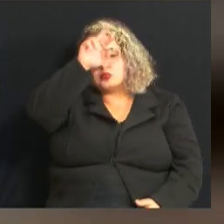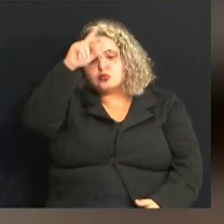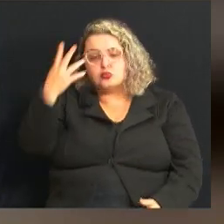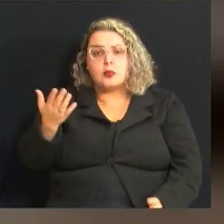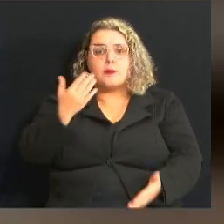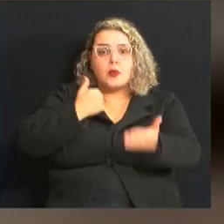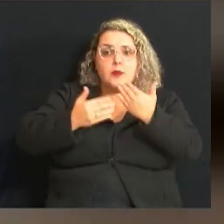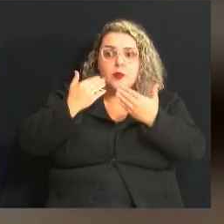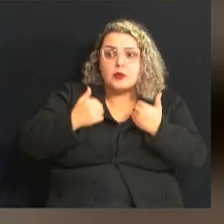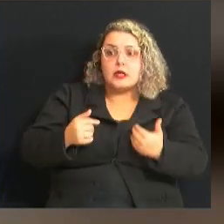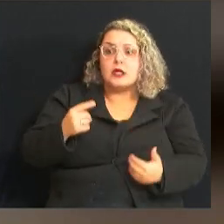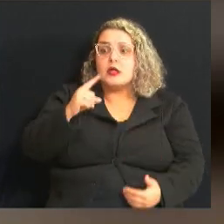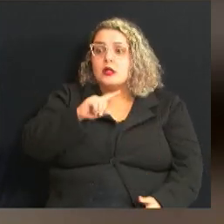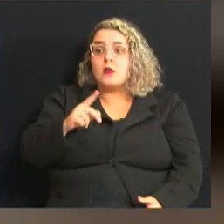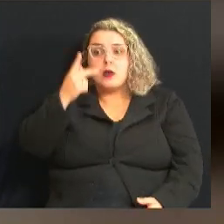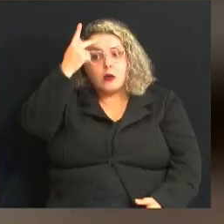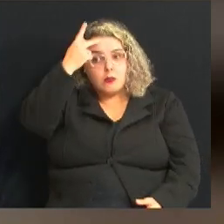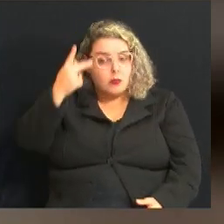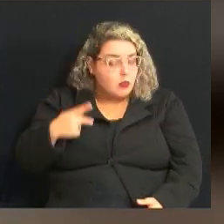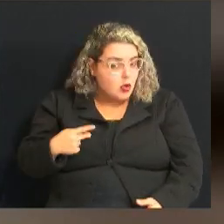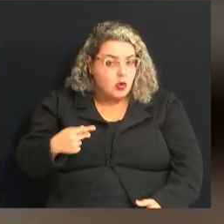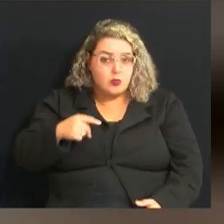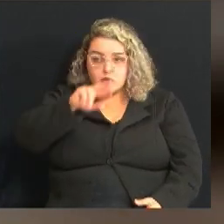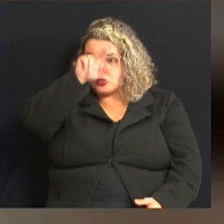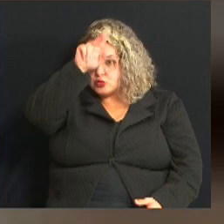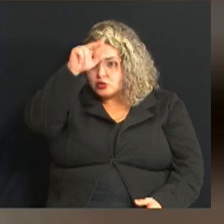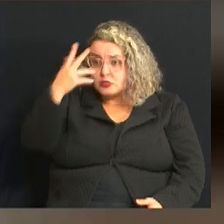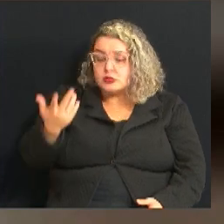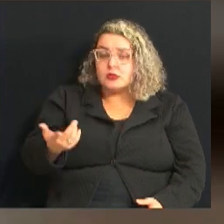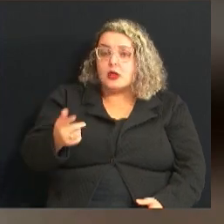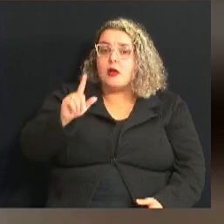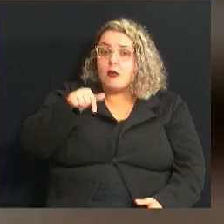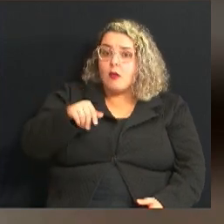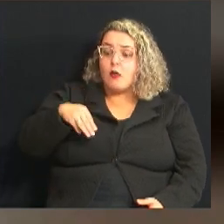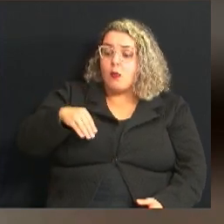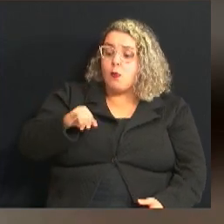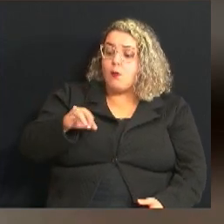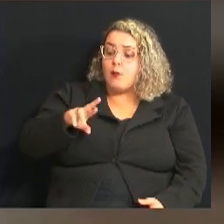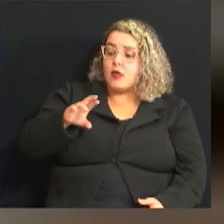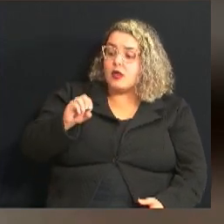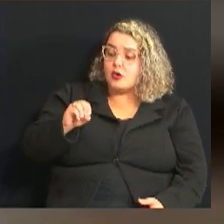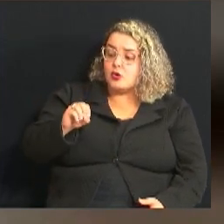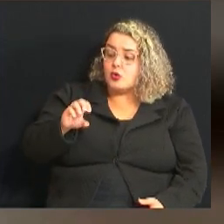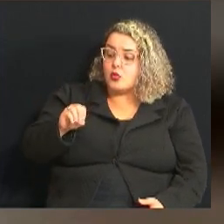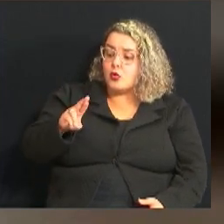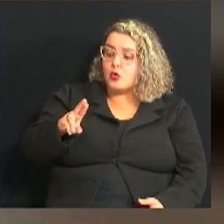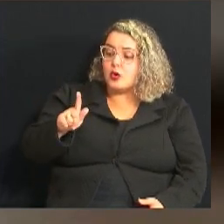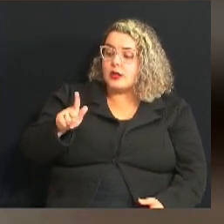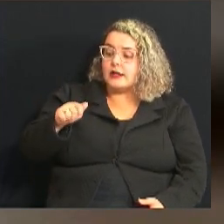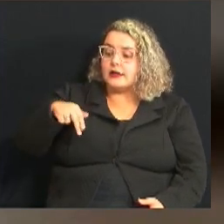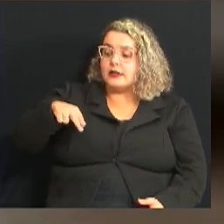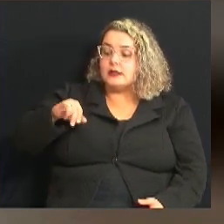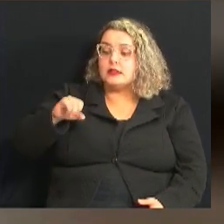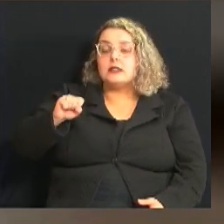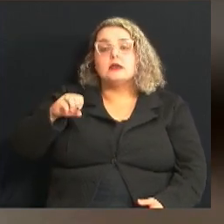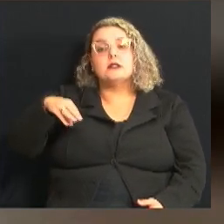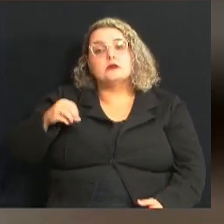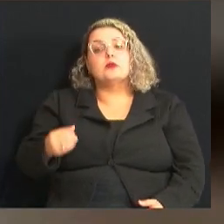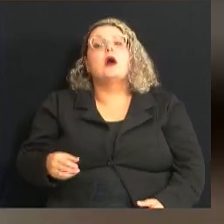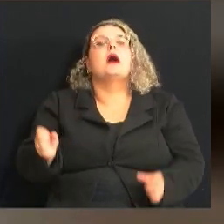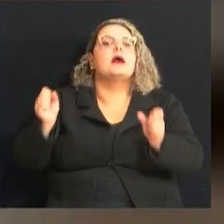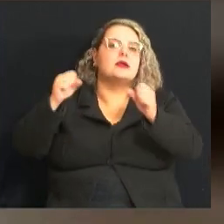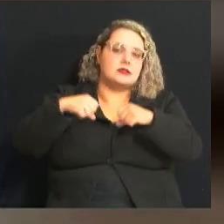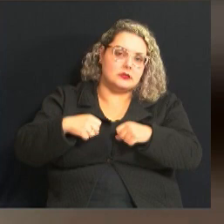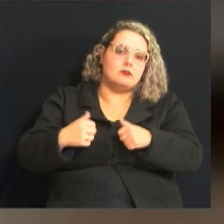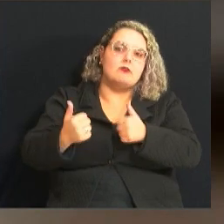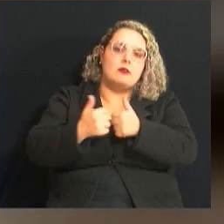descobriram que não era propriamente os insetos, eram micro-organismos. Então, nós estamos evoluindo aí sim, para chegar perto de uma